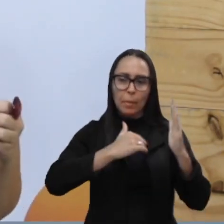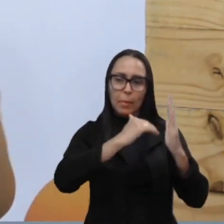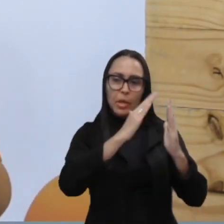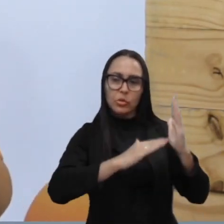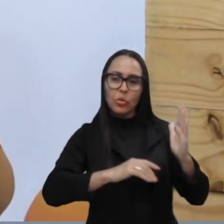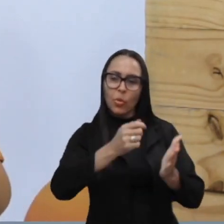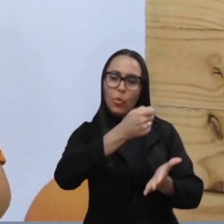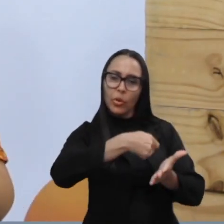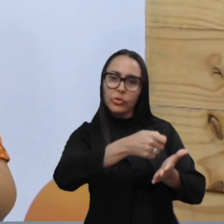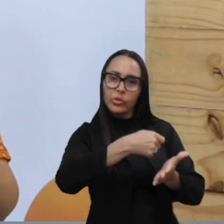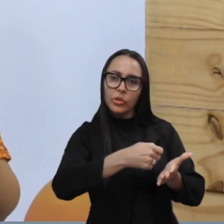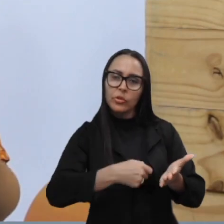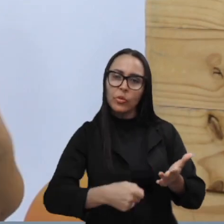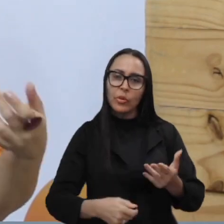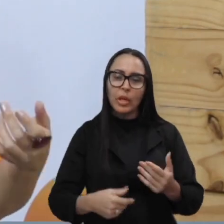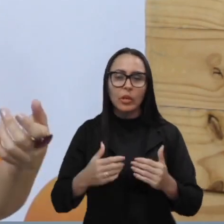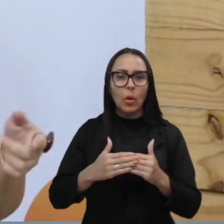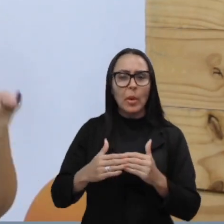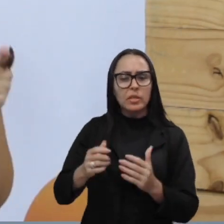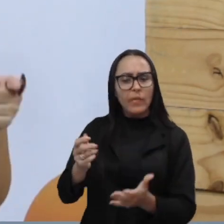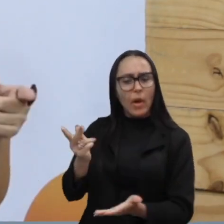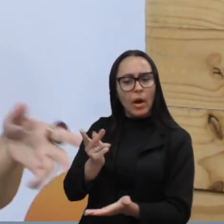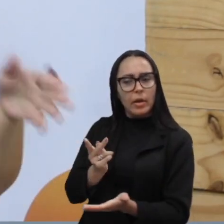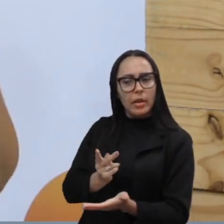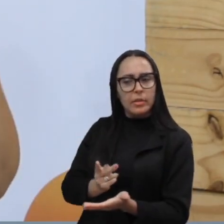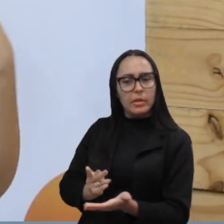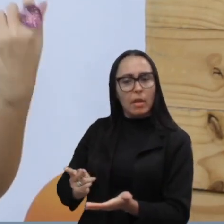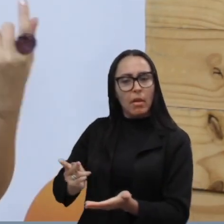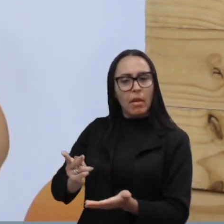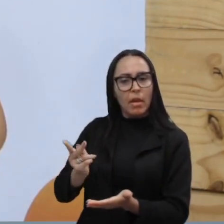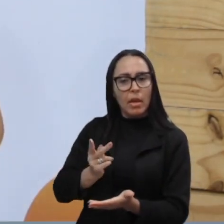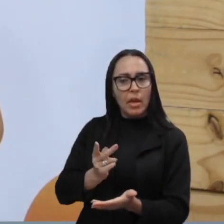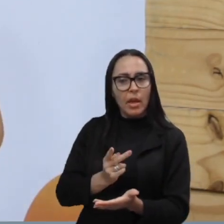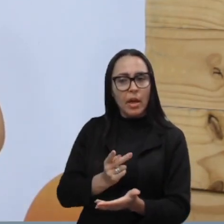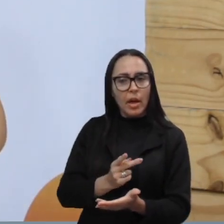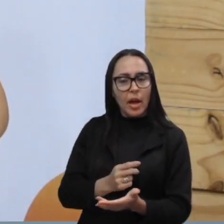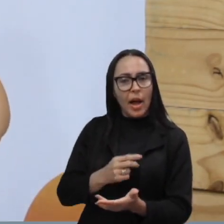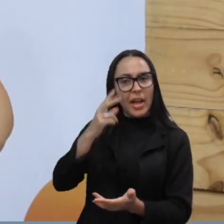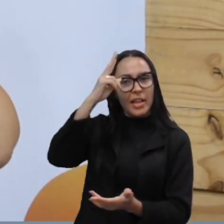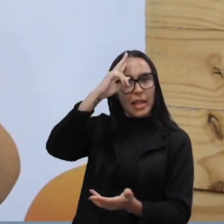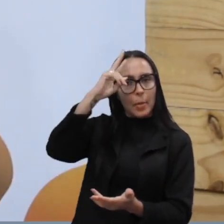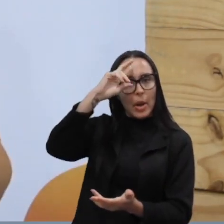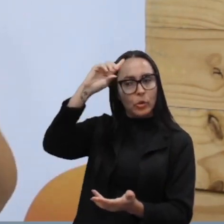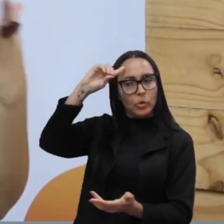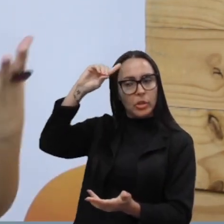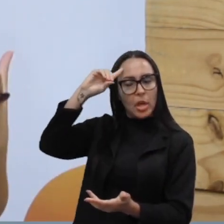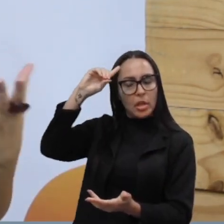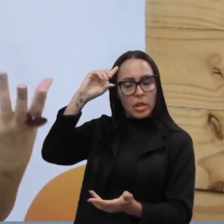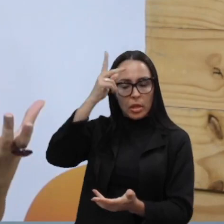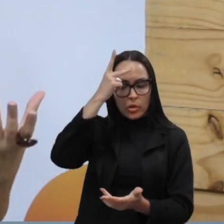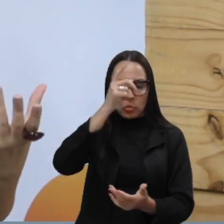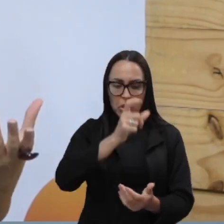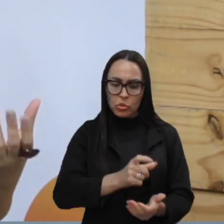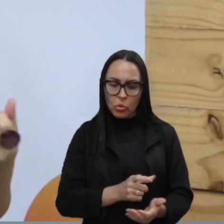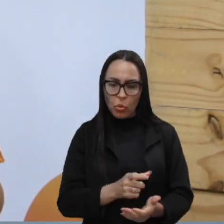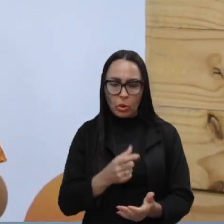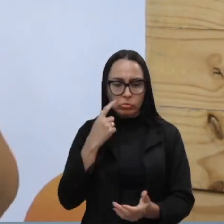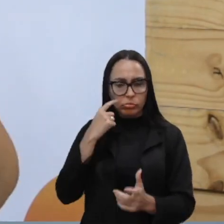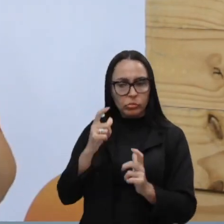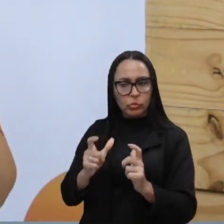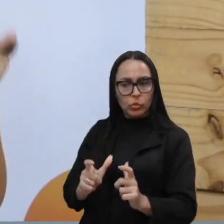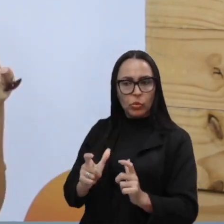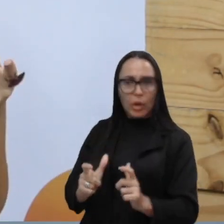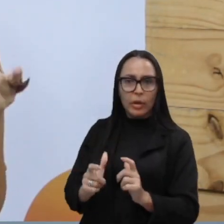escritores, e eles começavam a desenhar, a retratar o cotidiano das pessoas naqueles lugares, né?